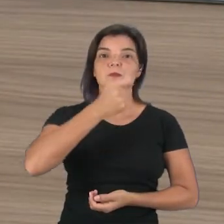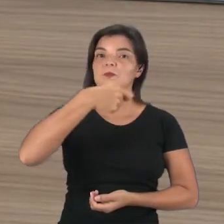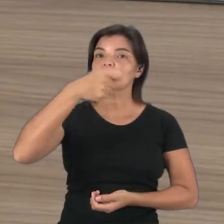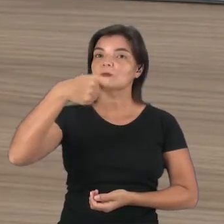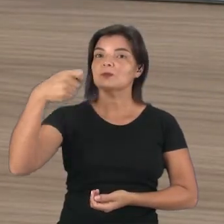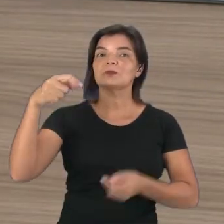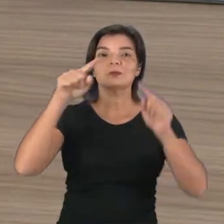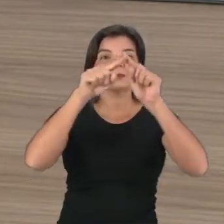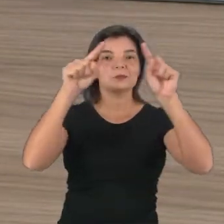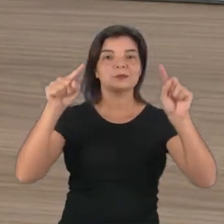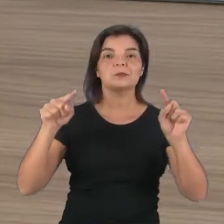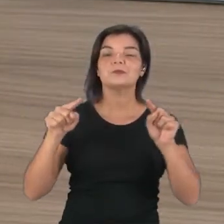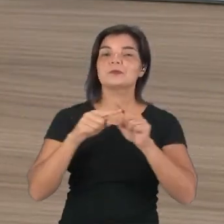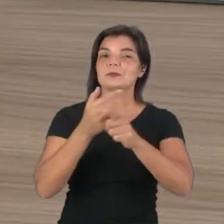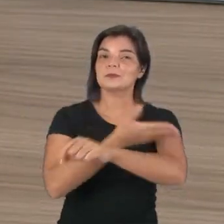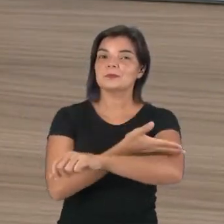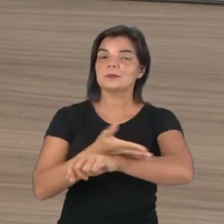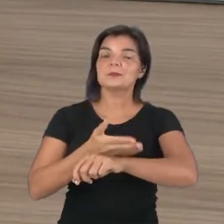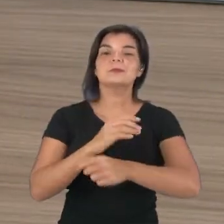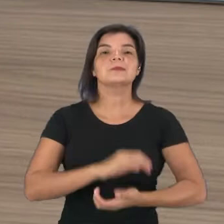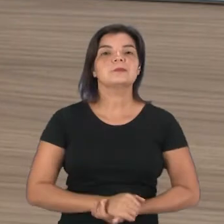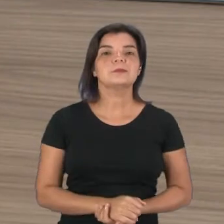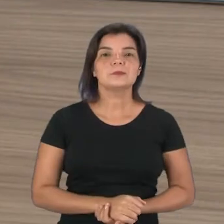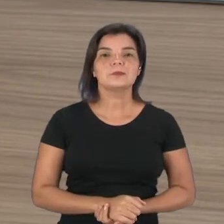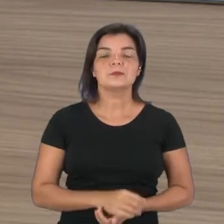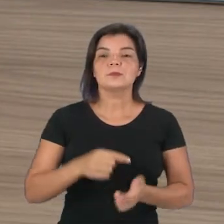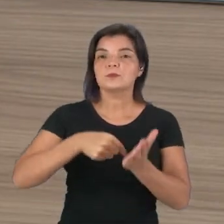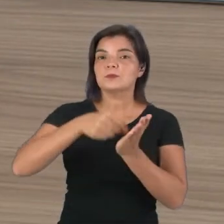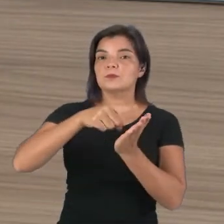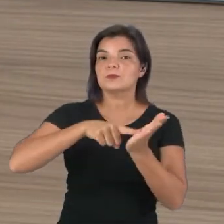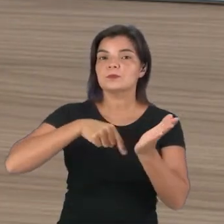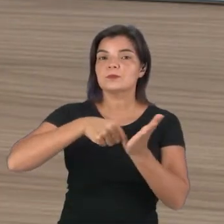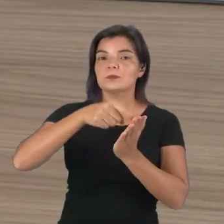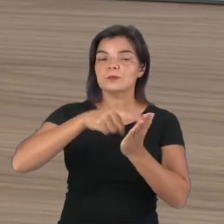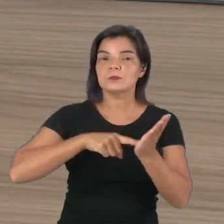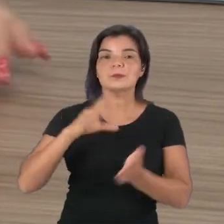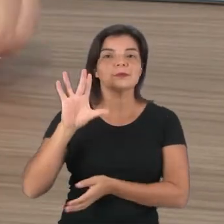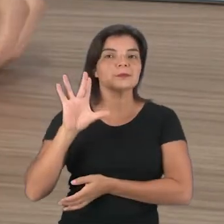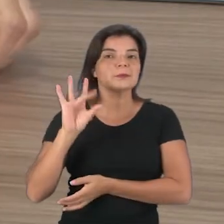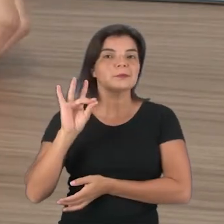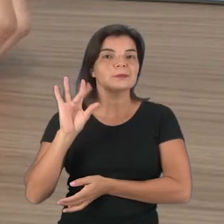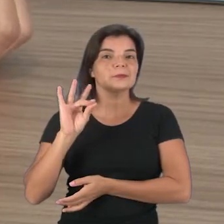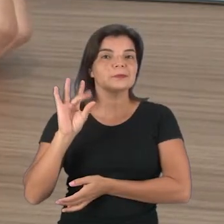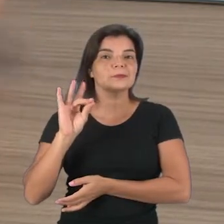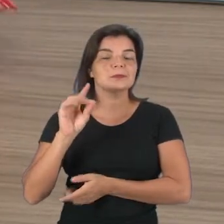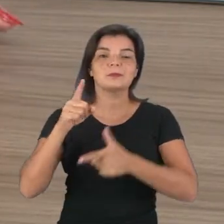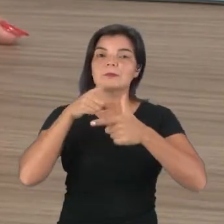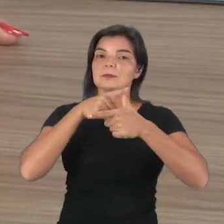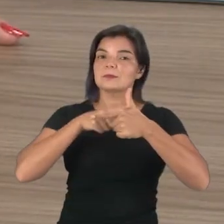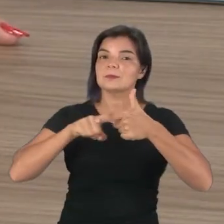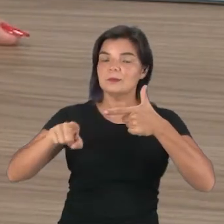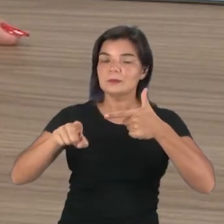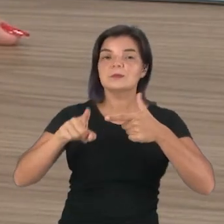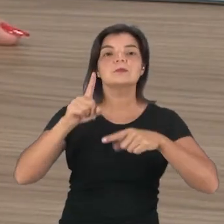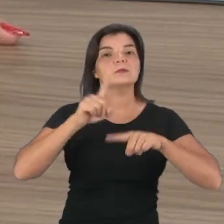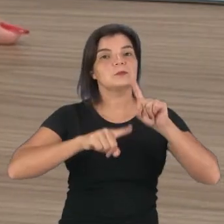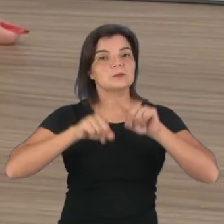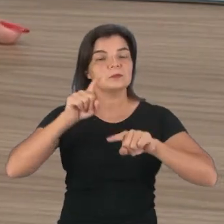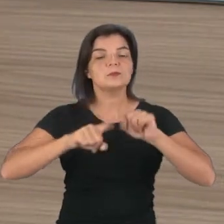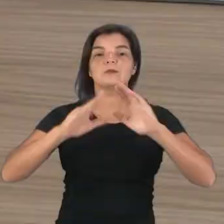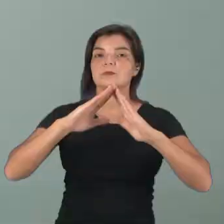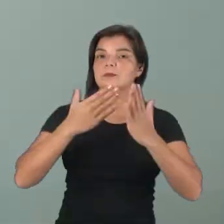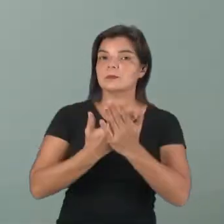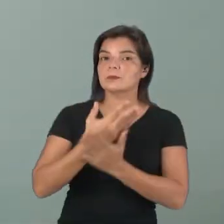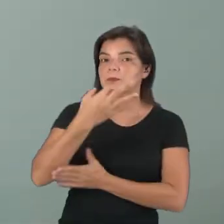pincel de quadro, certo? Um corretor, a cola e a régua. São materiais